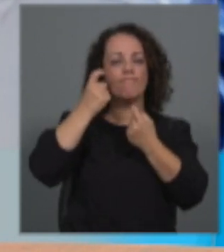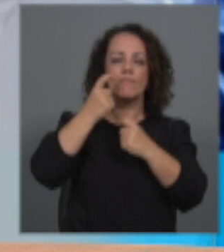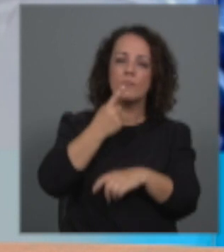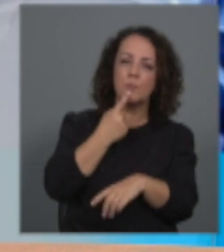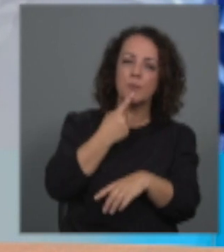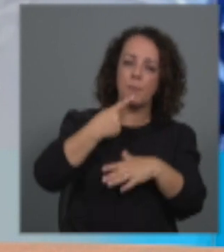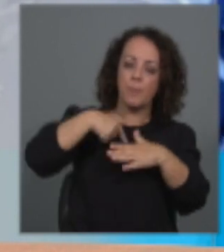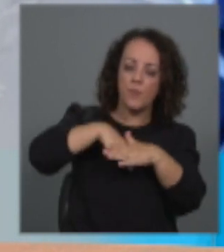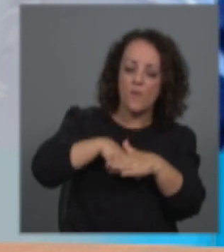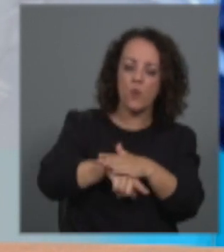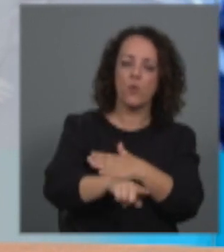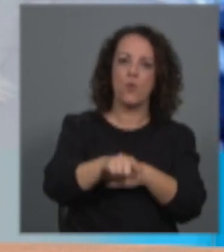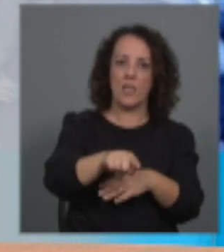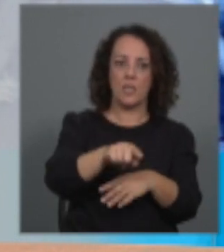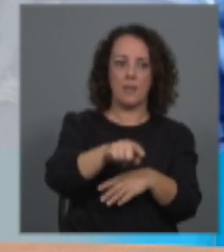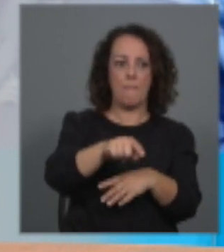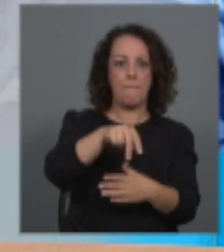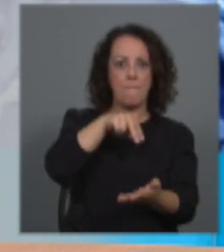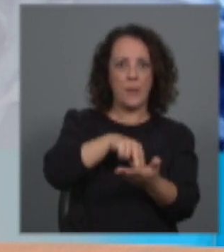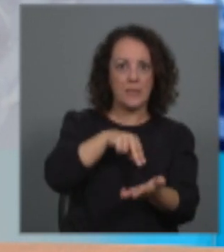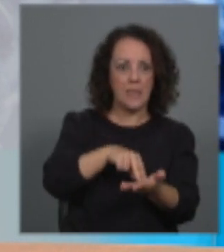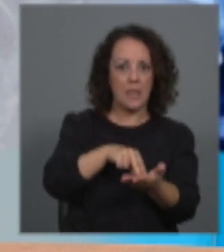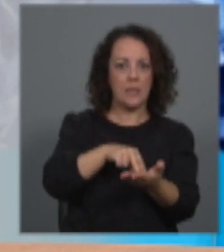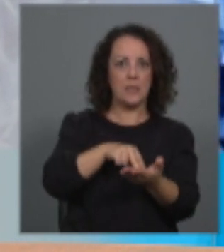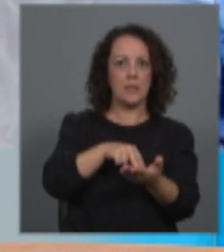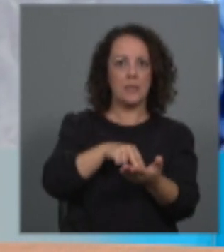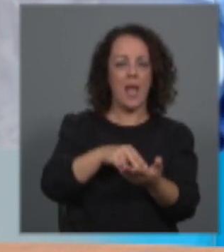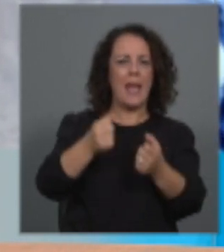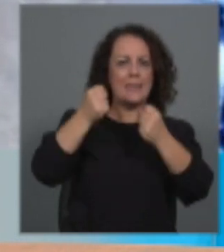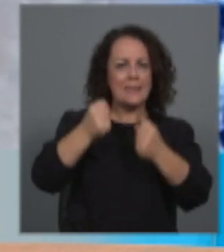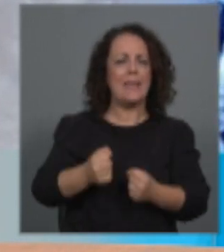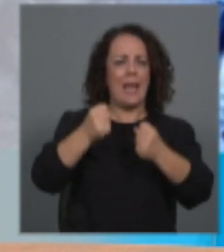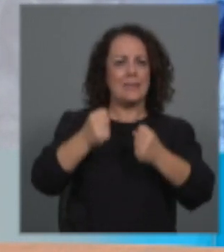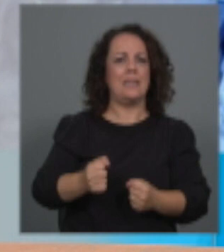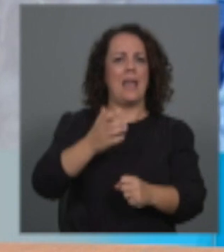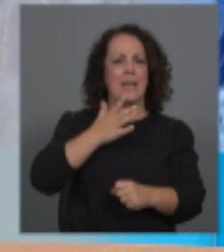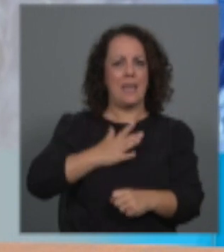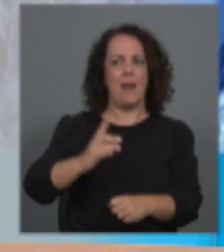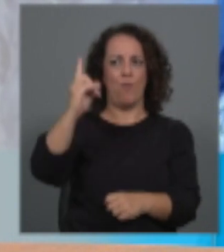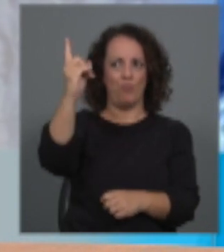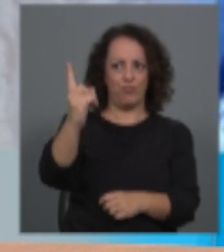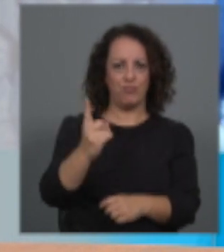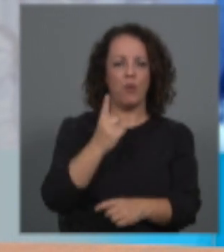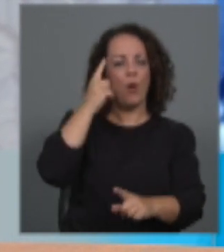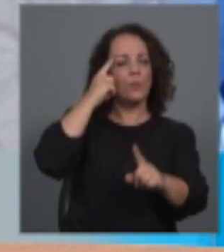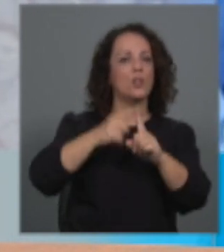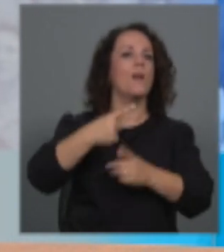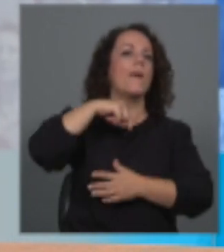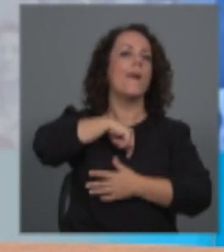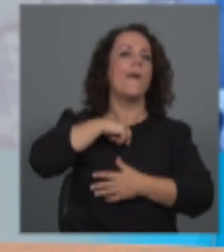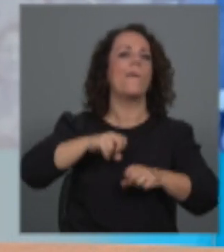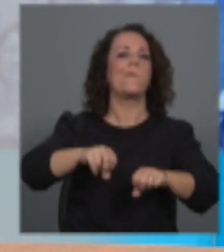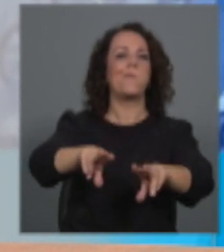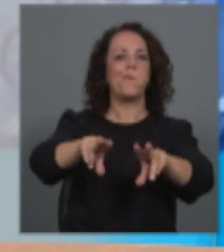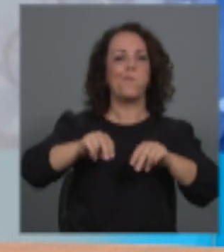presença que teimosamente quer vir até nós para nos renovar, para renovar